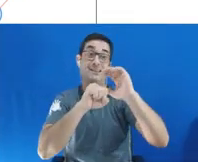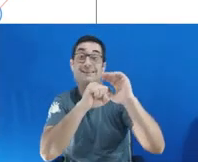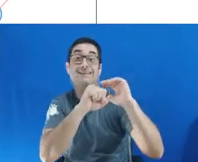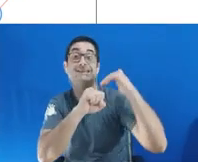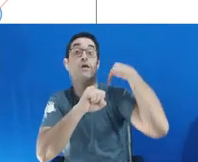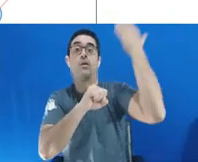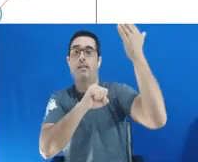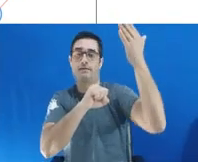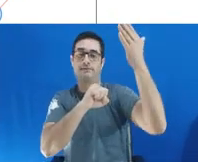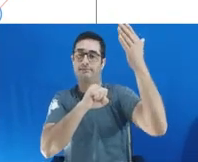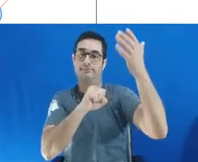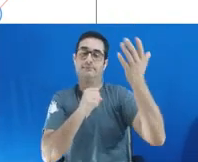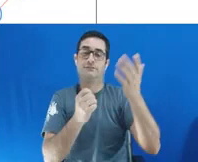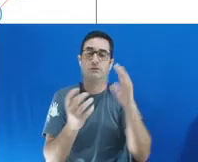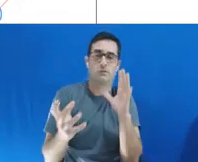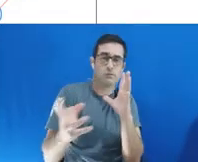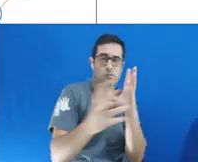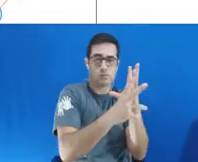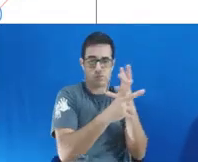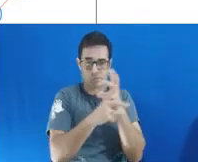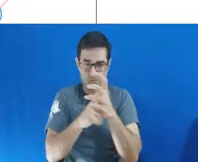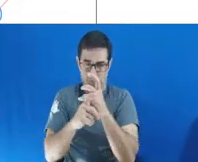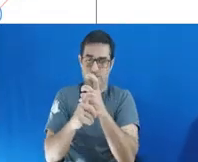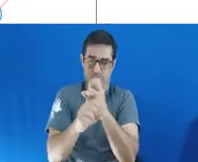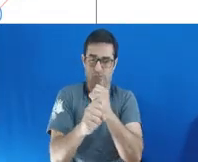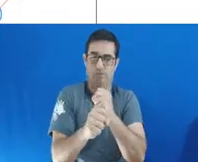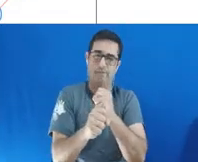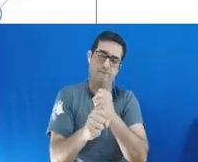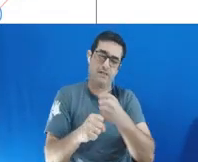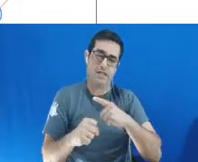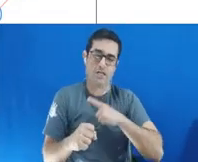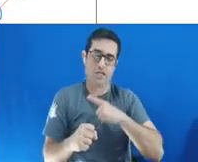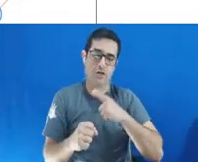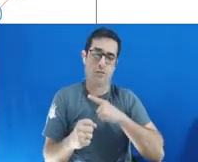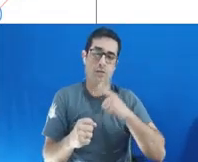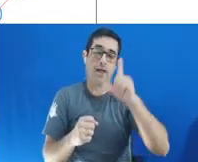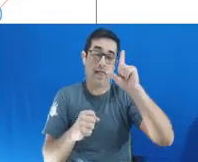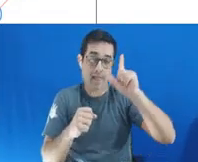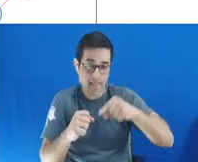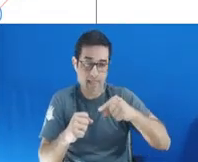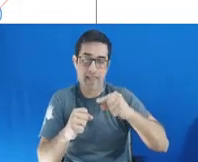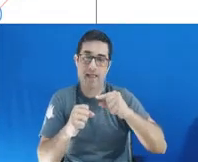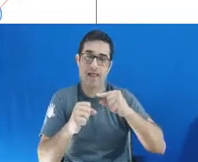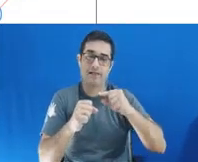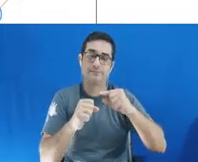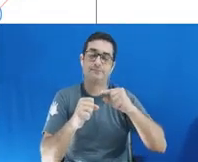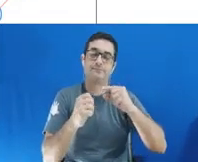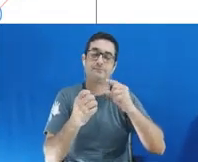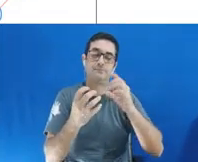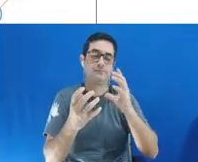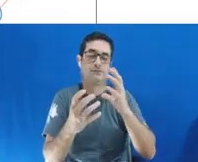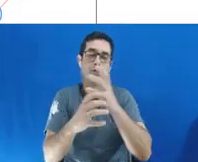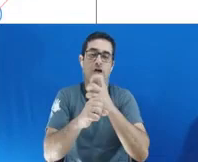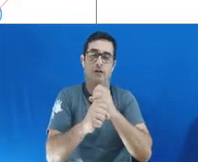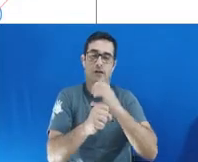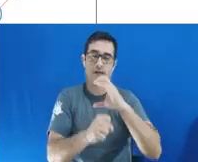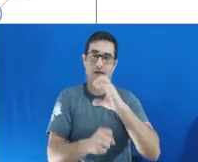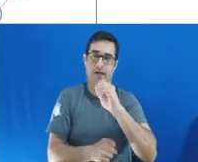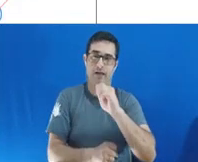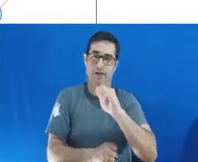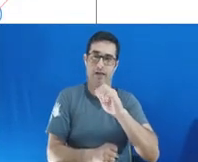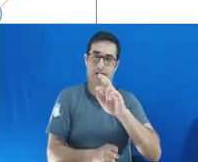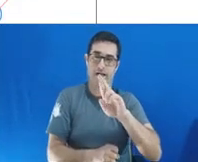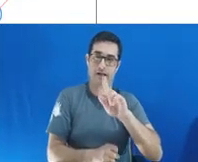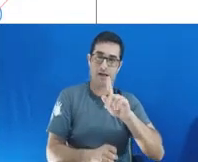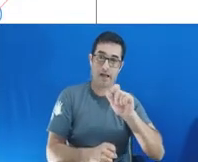mais externa. Quando eu estou calculando, normalmente eu calculo a carga nuclear efetiva para os